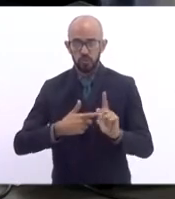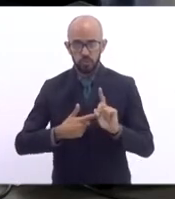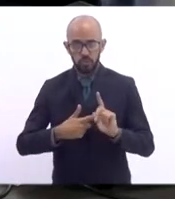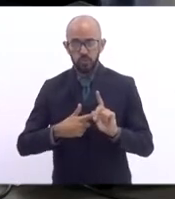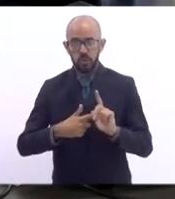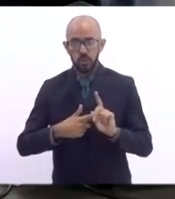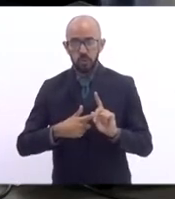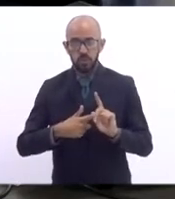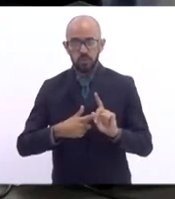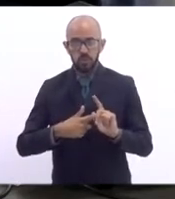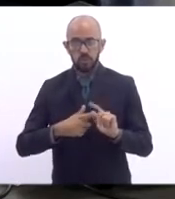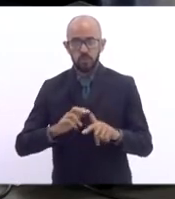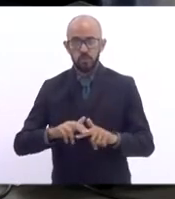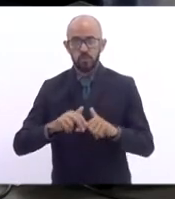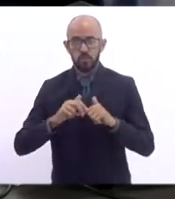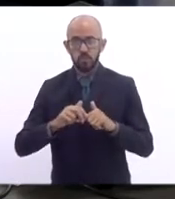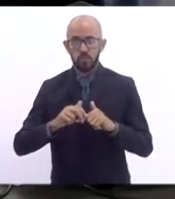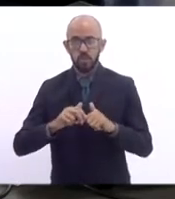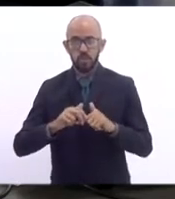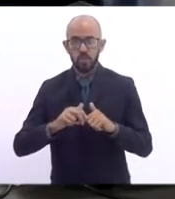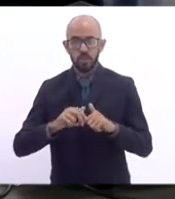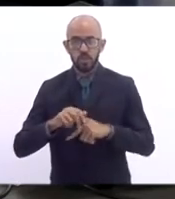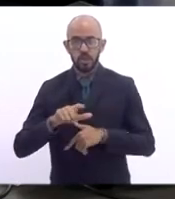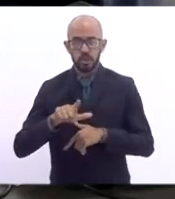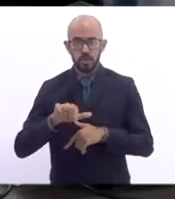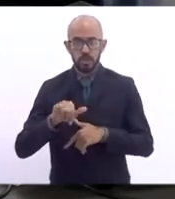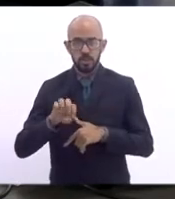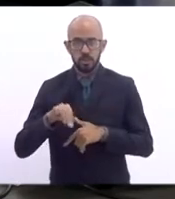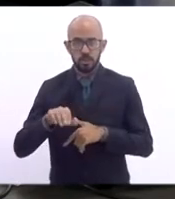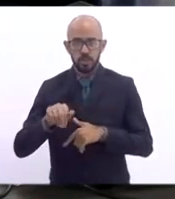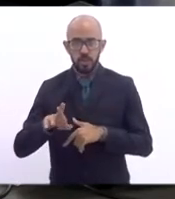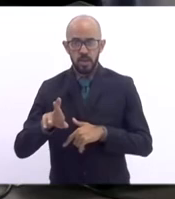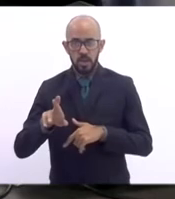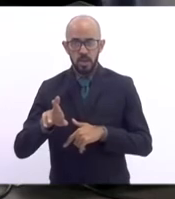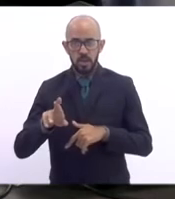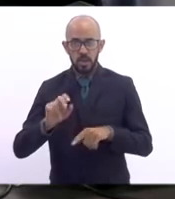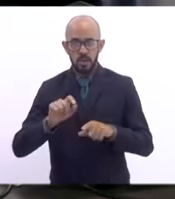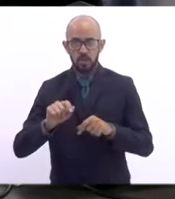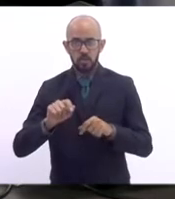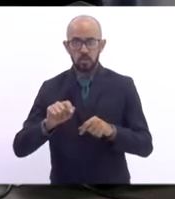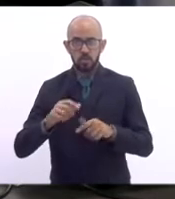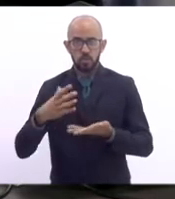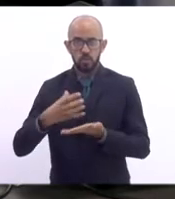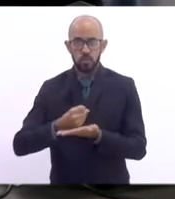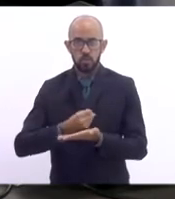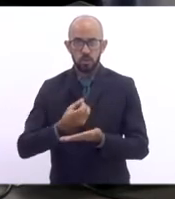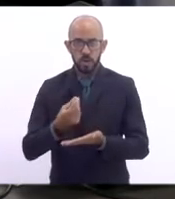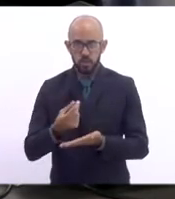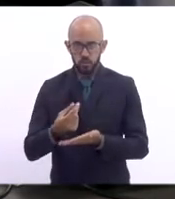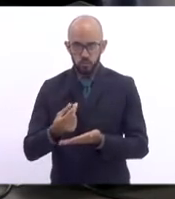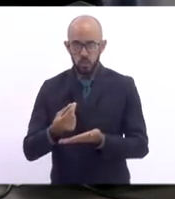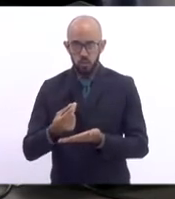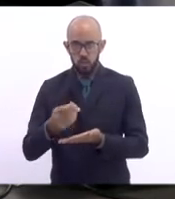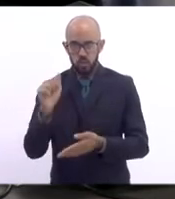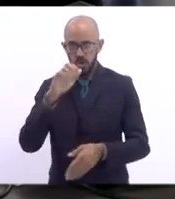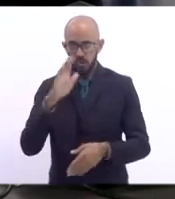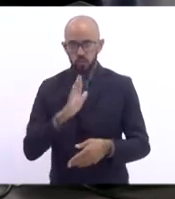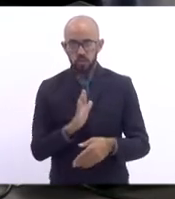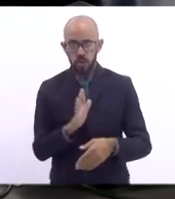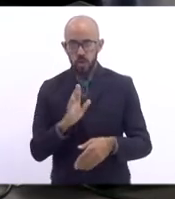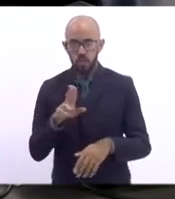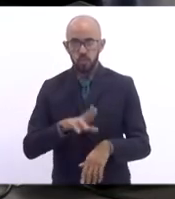conta das liminares né é o Tesouro Nacional usou juros de